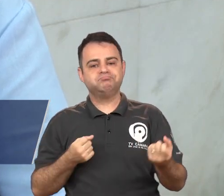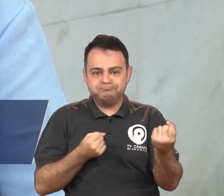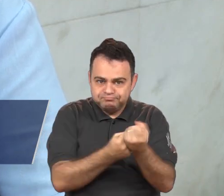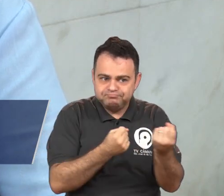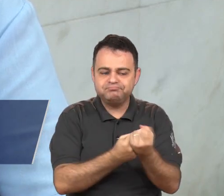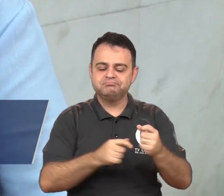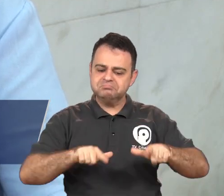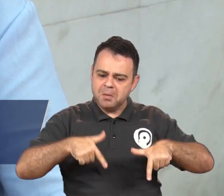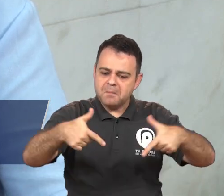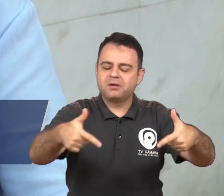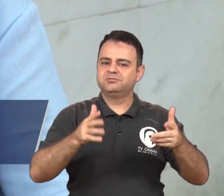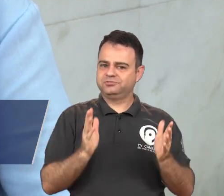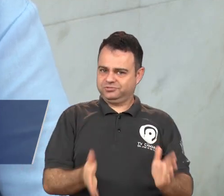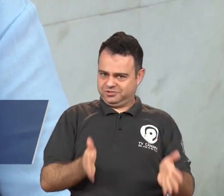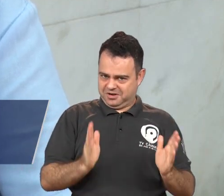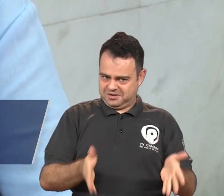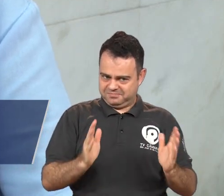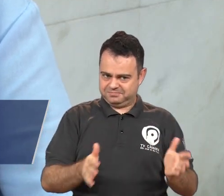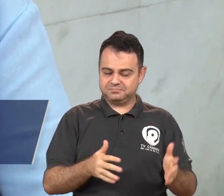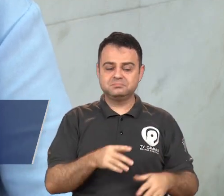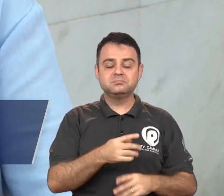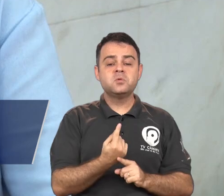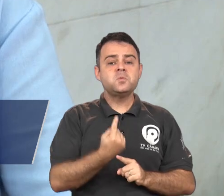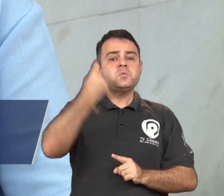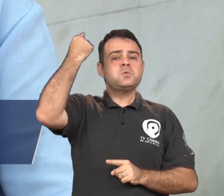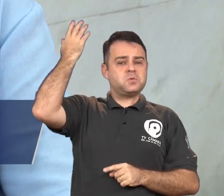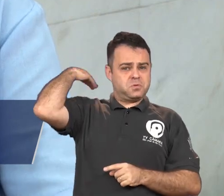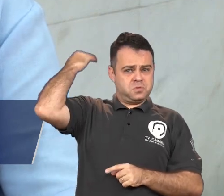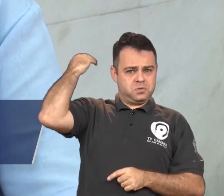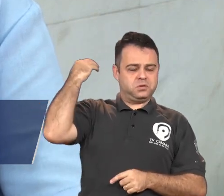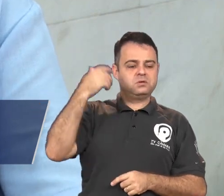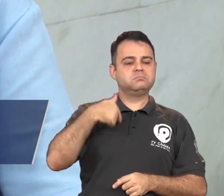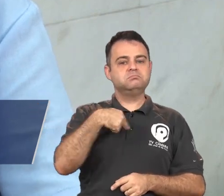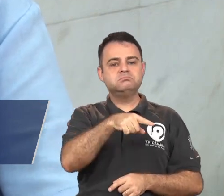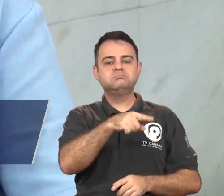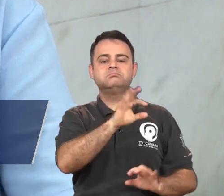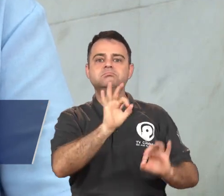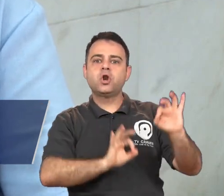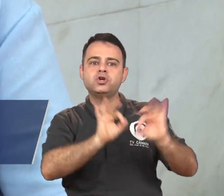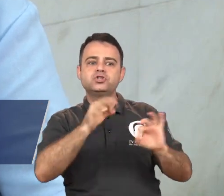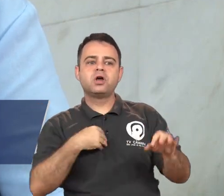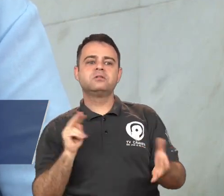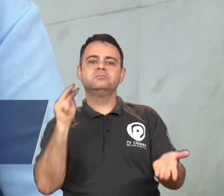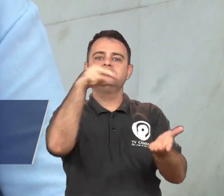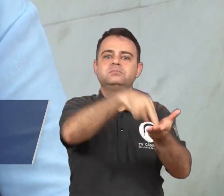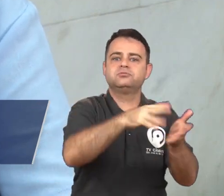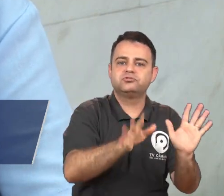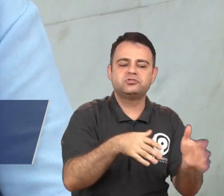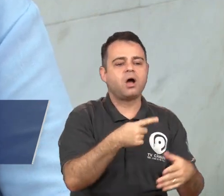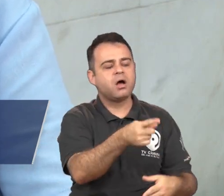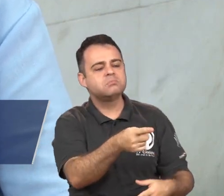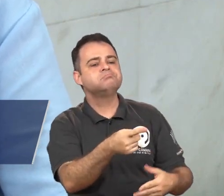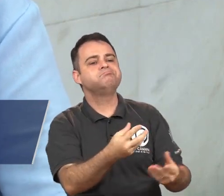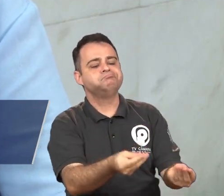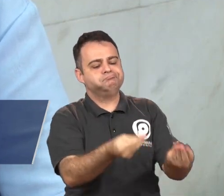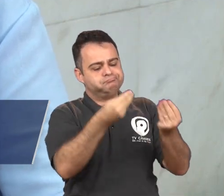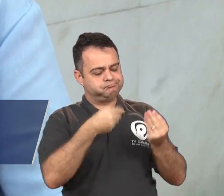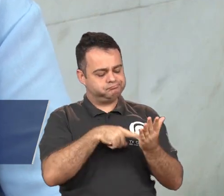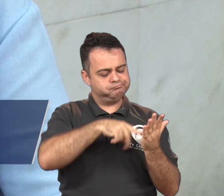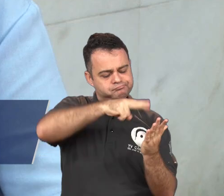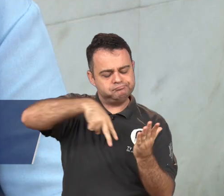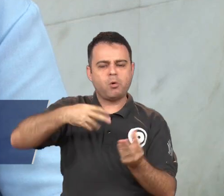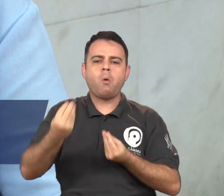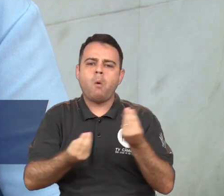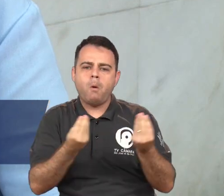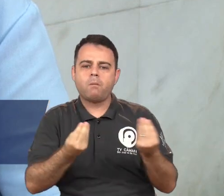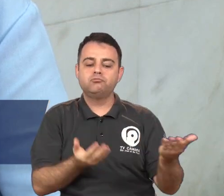porque conhecemos o projeto lá em 2016, já foi apresentado o projeto, como seria